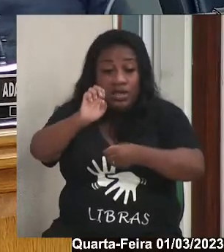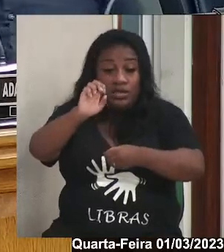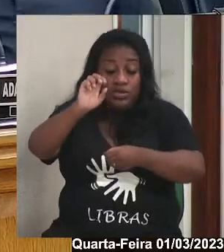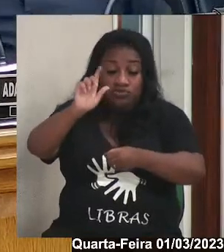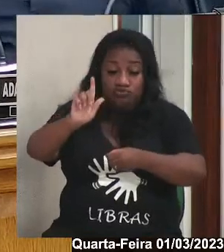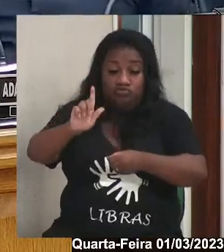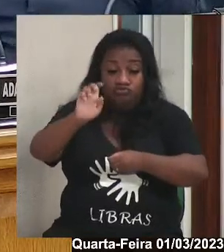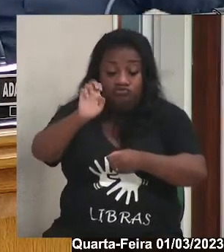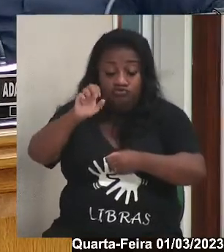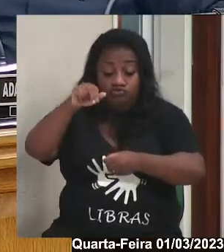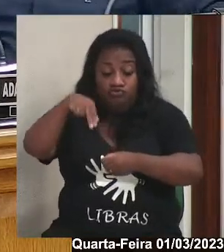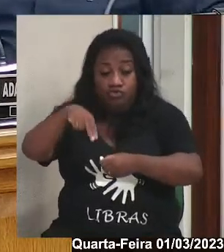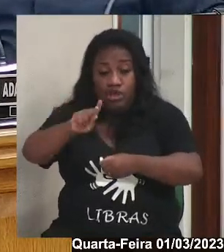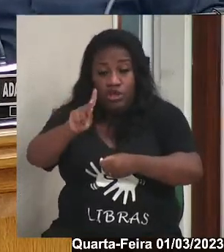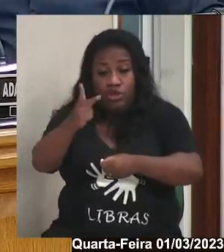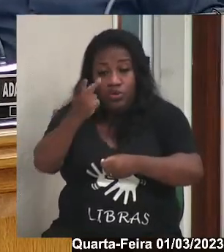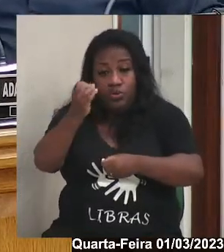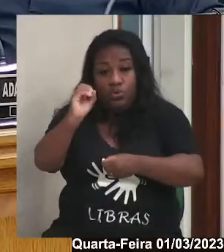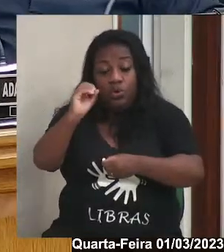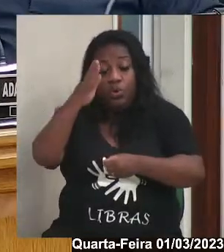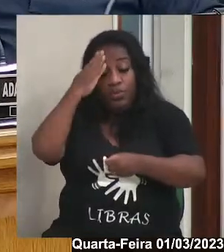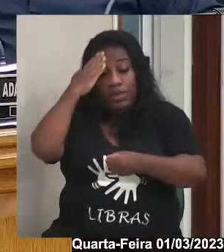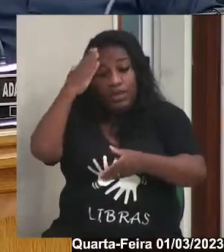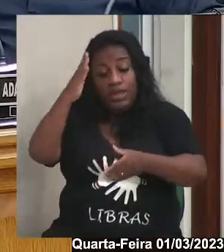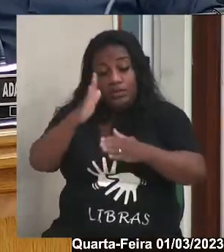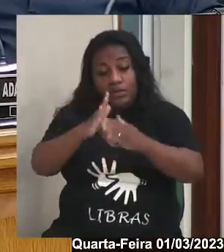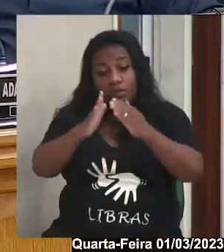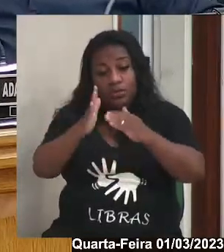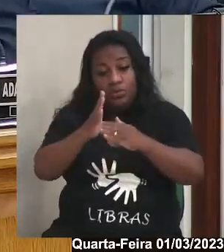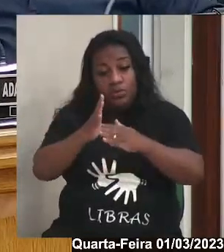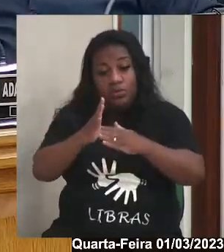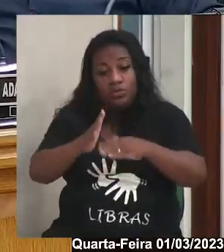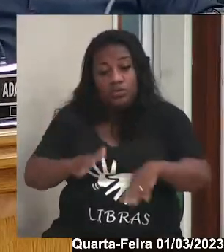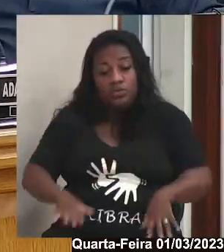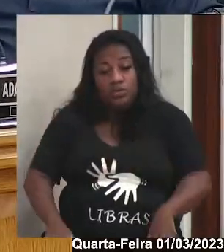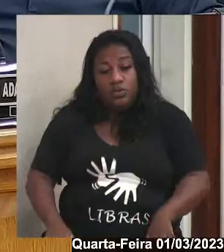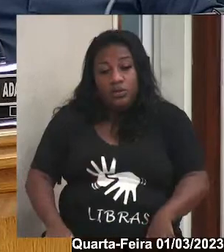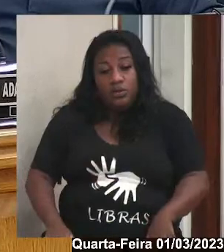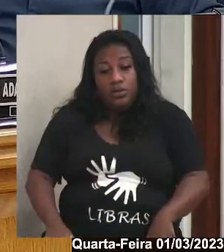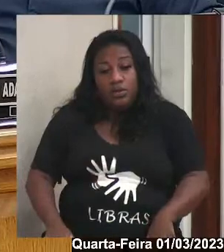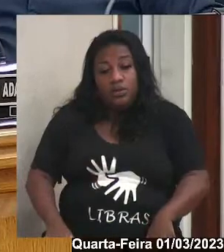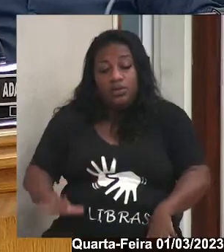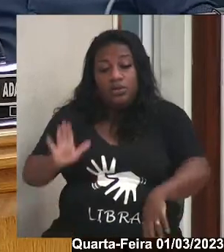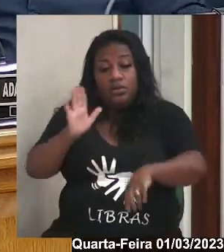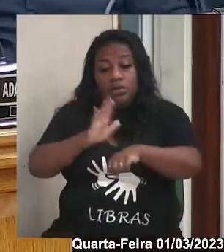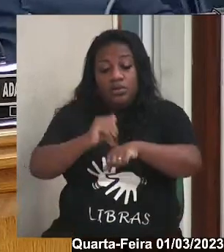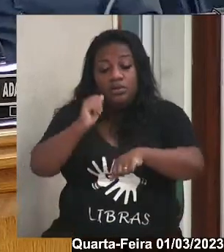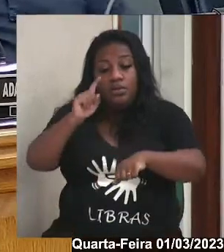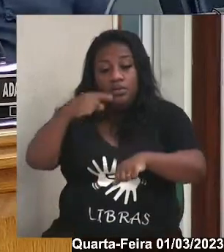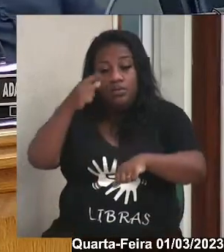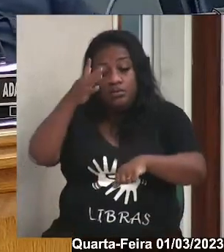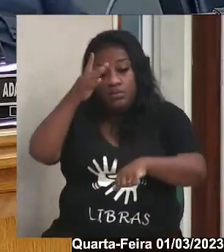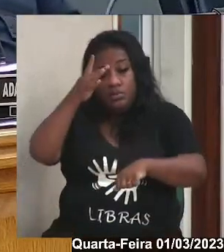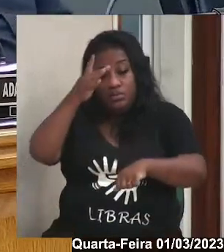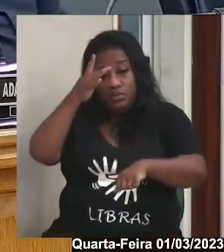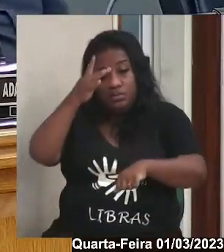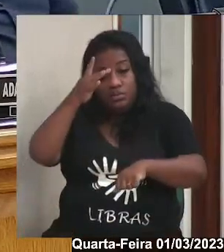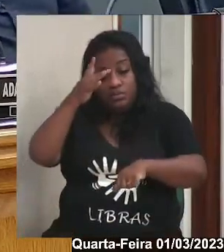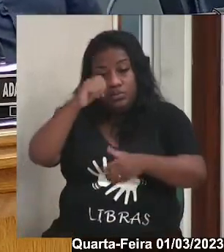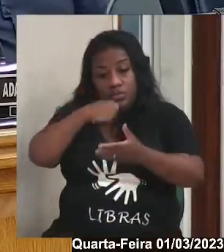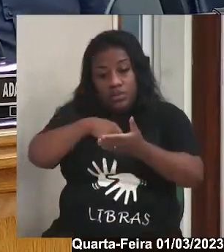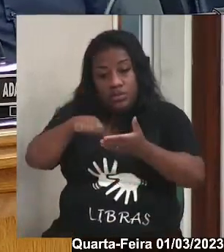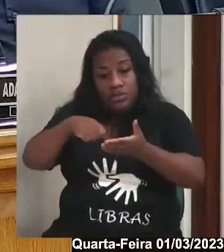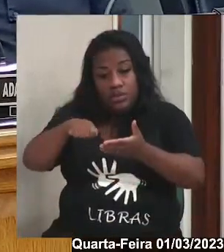um pedido e um ofício meu lá, tá bom? Obrigado a todos. Solicito ao senhor secretário que faça a chamada do próximo inscrito.